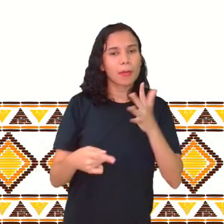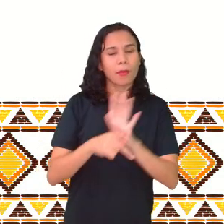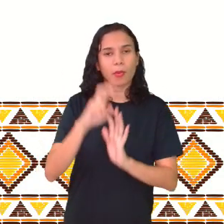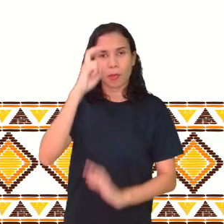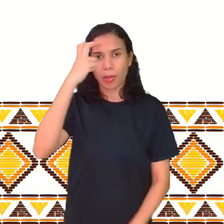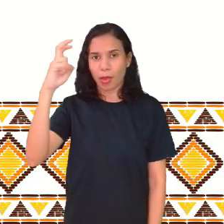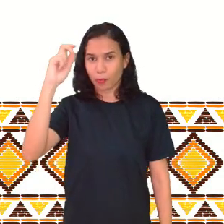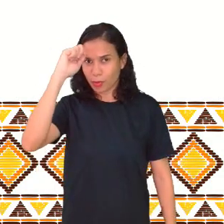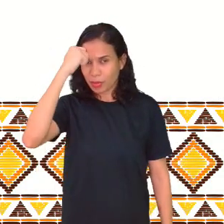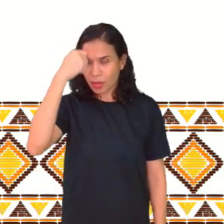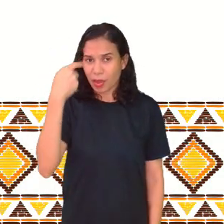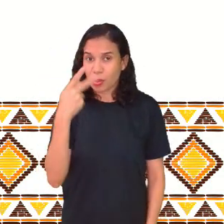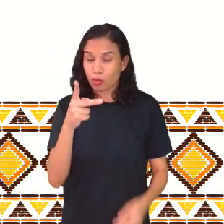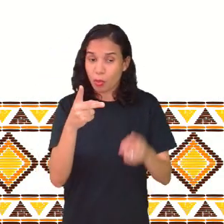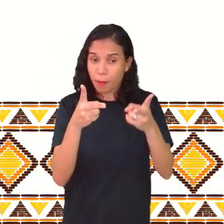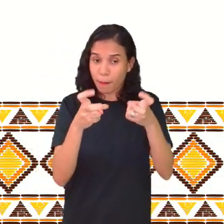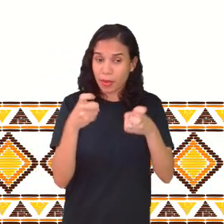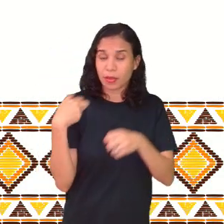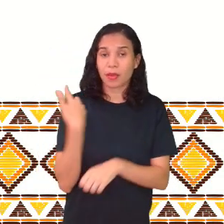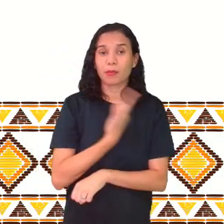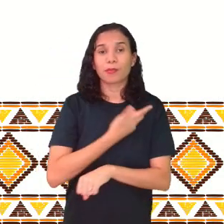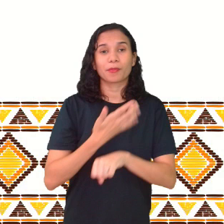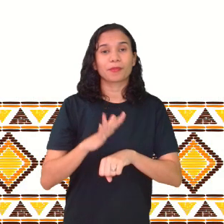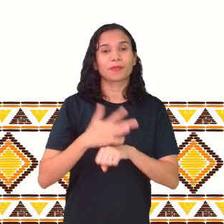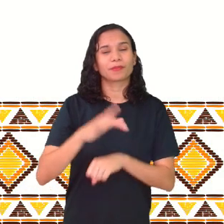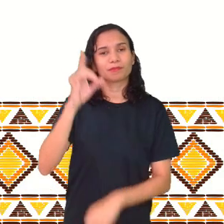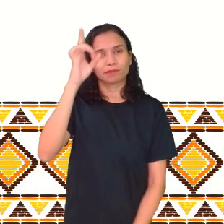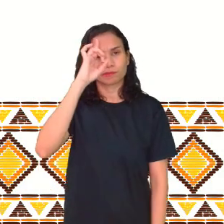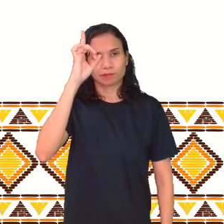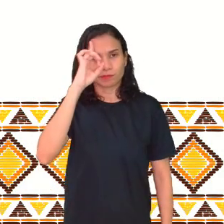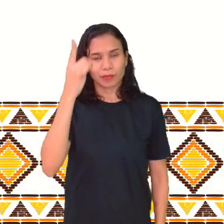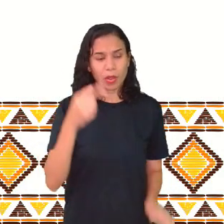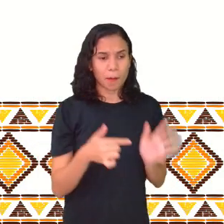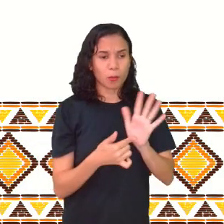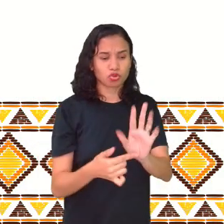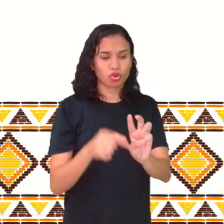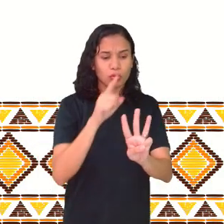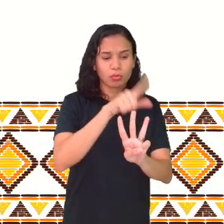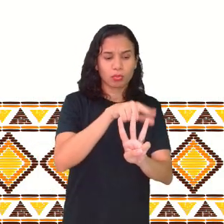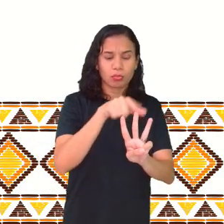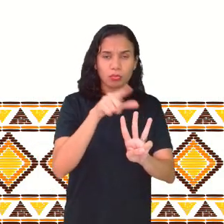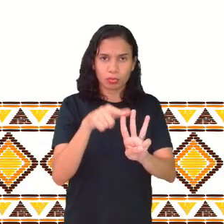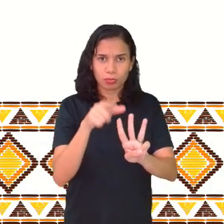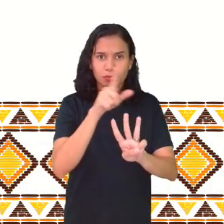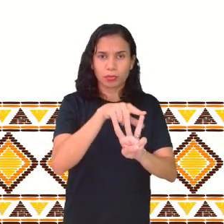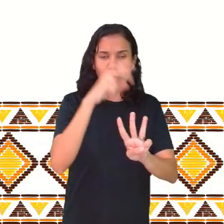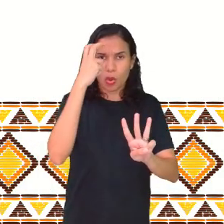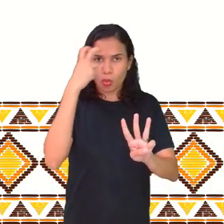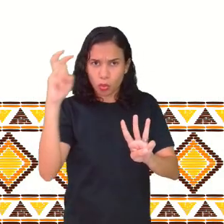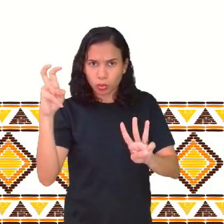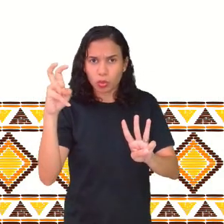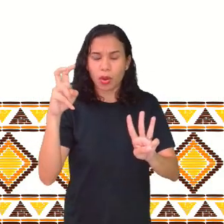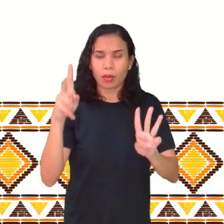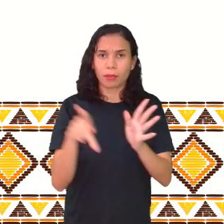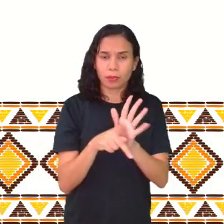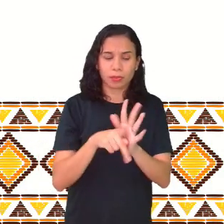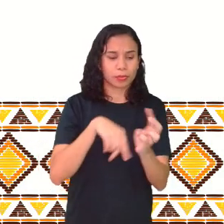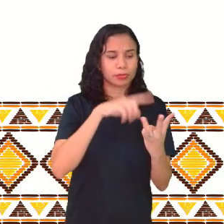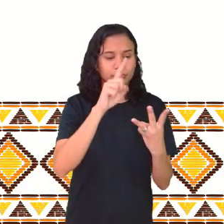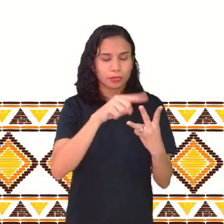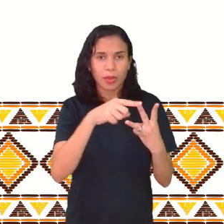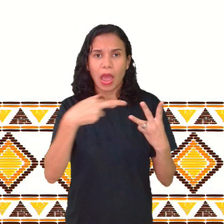negra que você identifica em nosso cotidiano? Eu trouxe só 3, né? Trouxe a manifestação cultural como o maracatu,